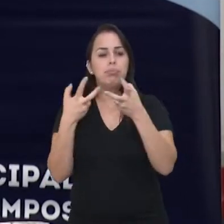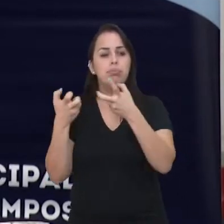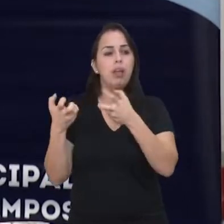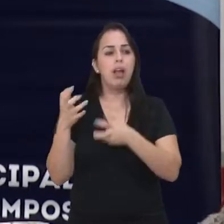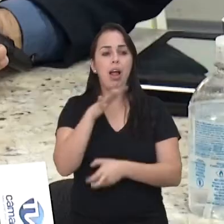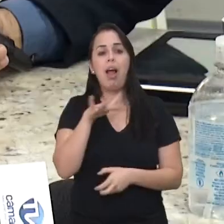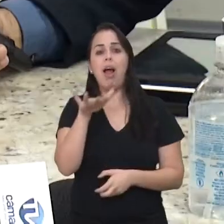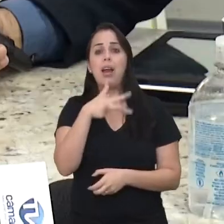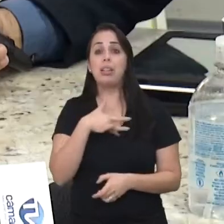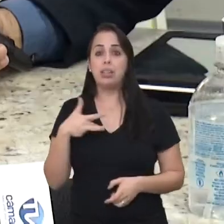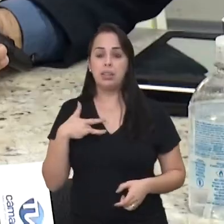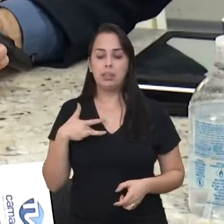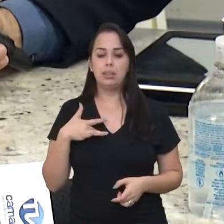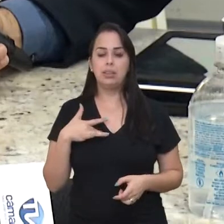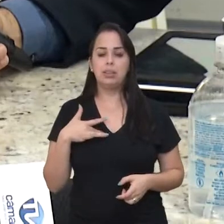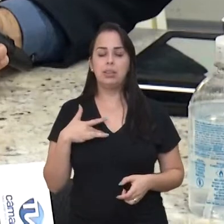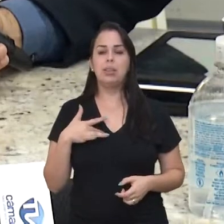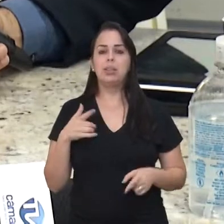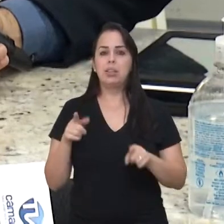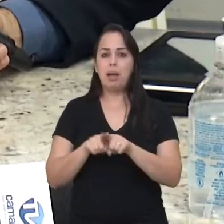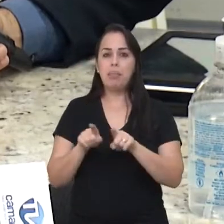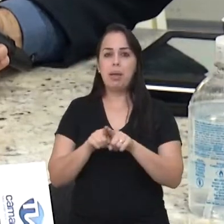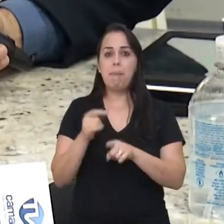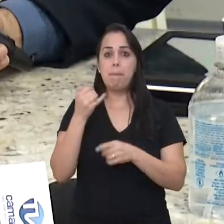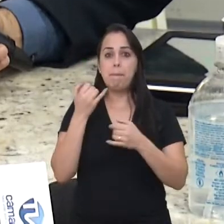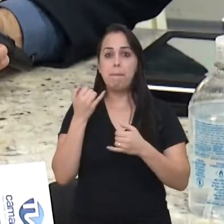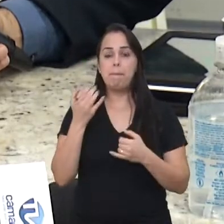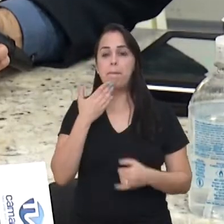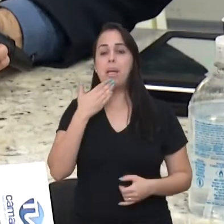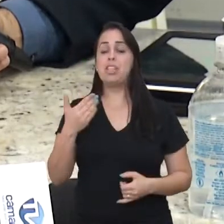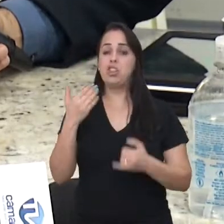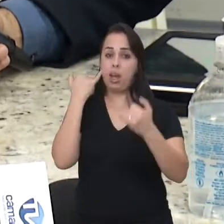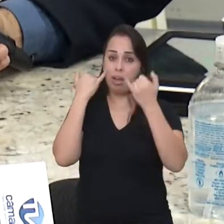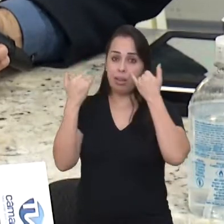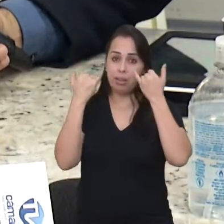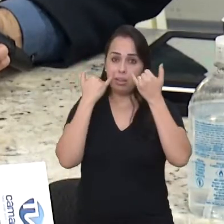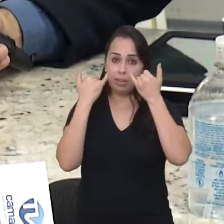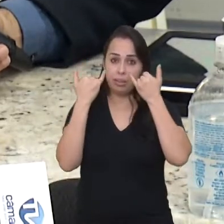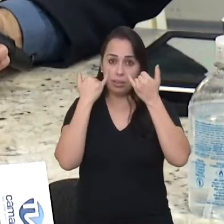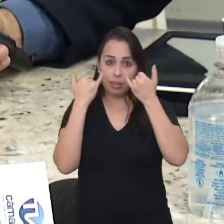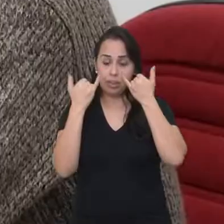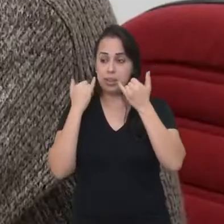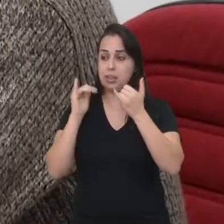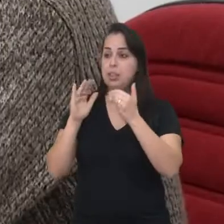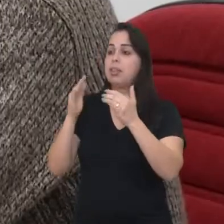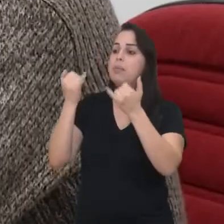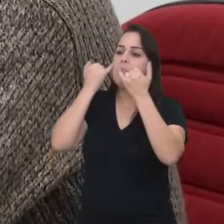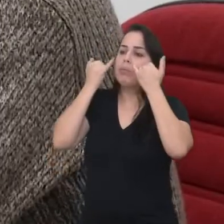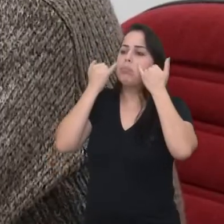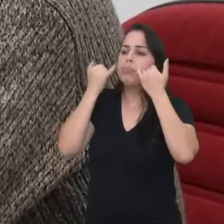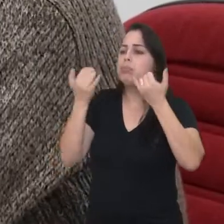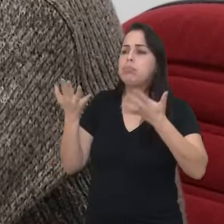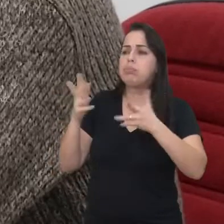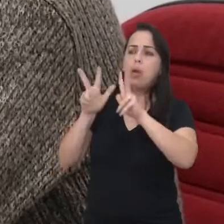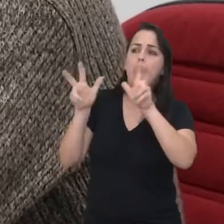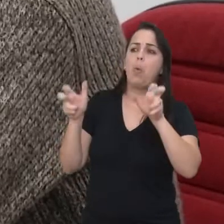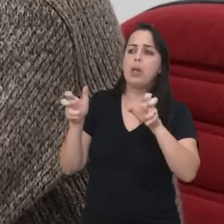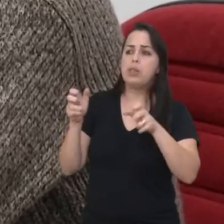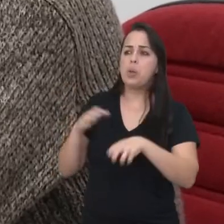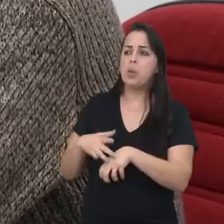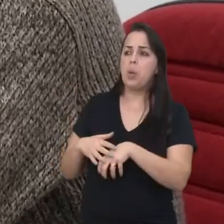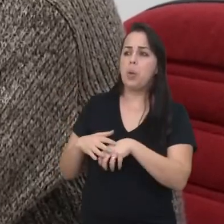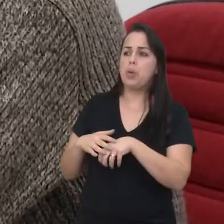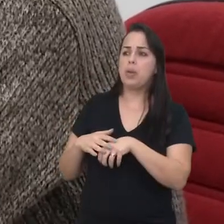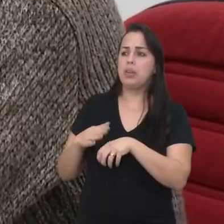no município e uma forma de requerer os dados das doenças, uma vez que requerimentos solicitando informações sobre